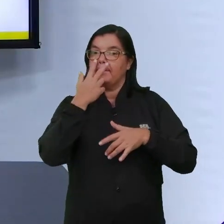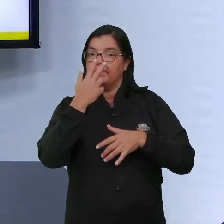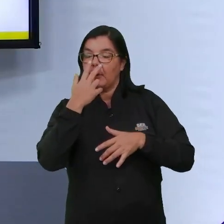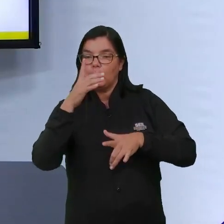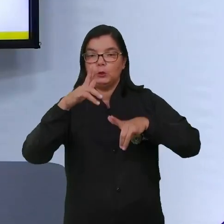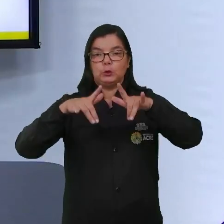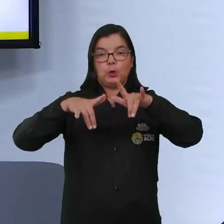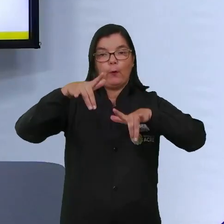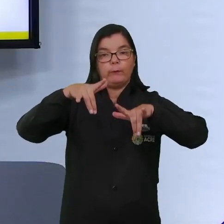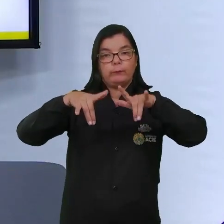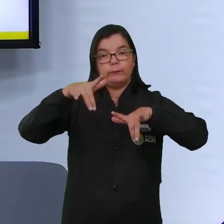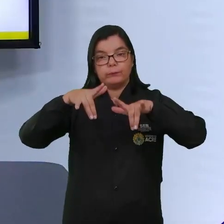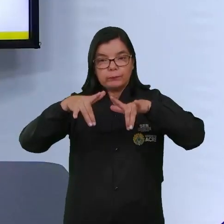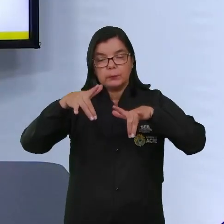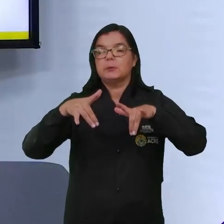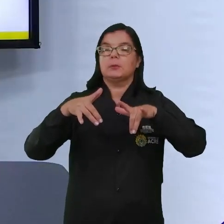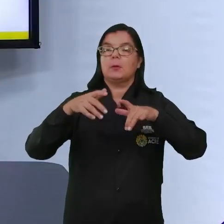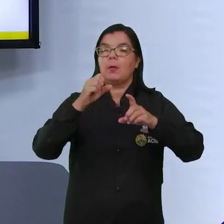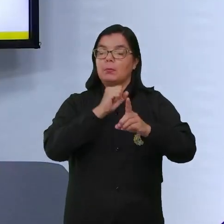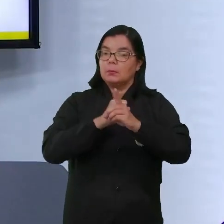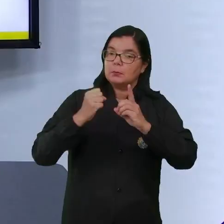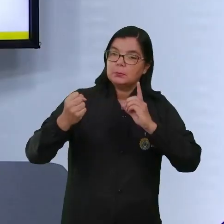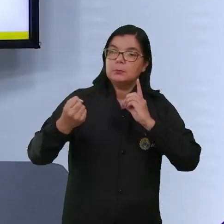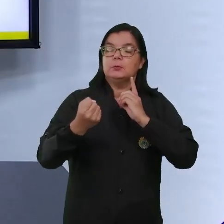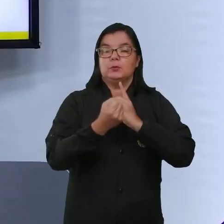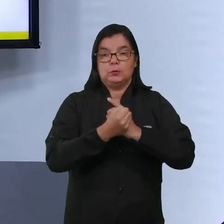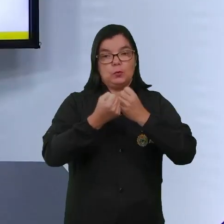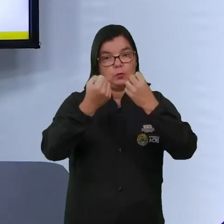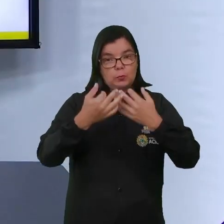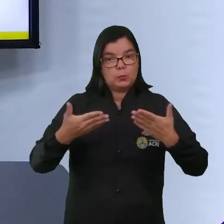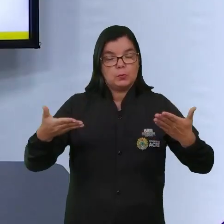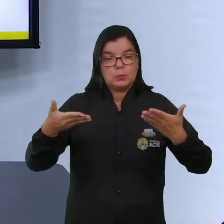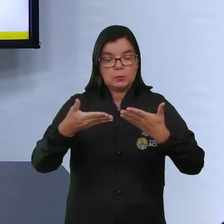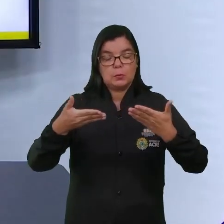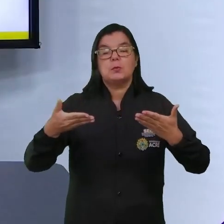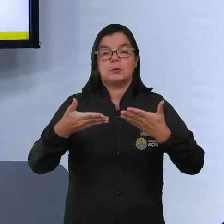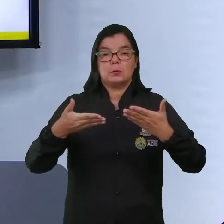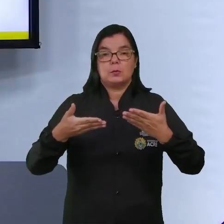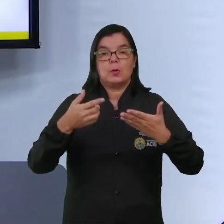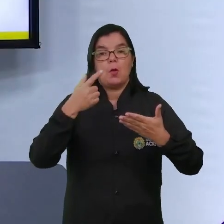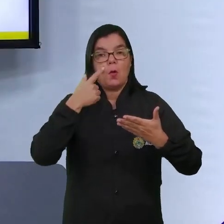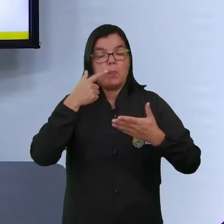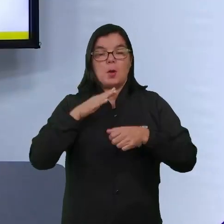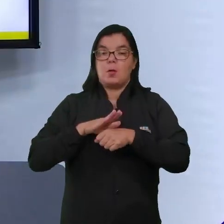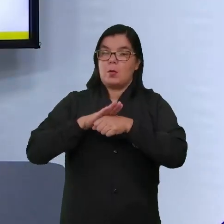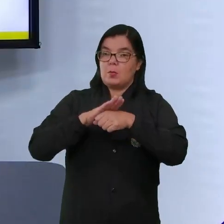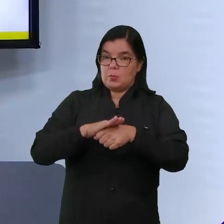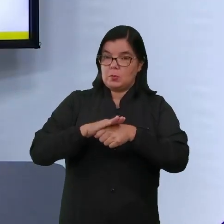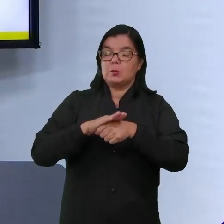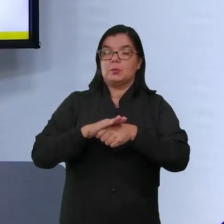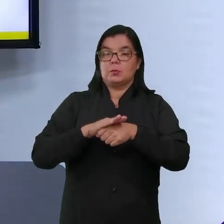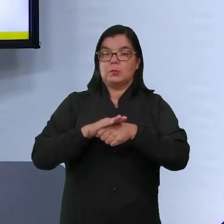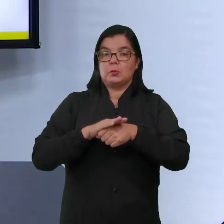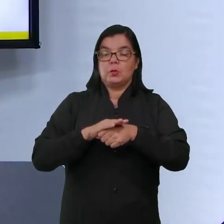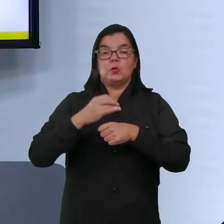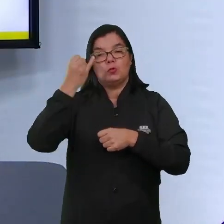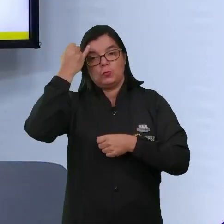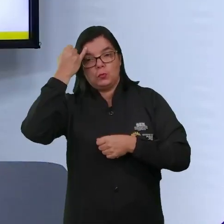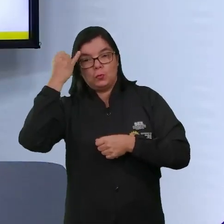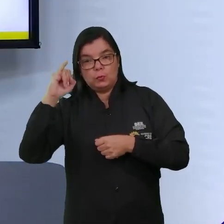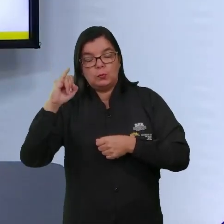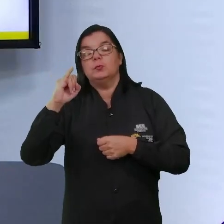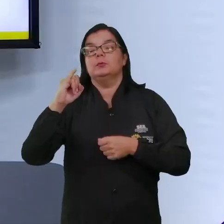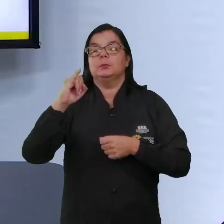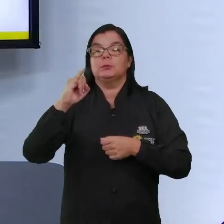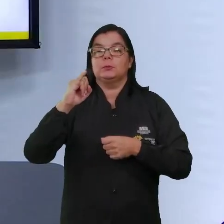determinadas amarras na sociedade, que, como eu ponderei agora há pouco, beneficiam os conceitos ideológicos,